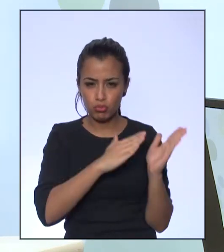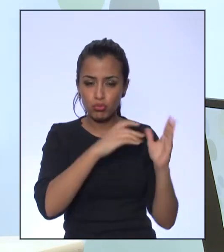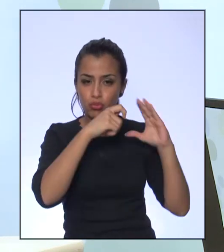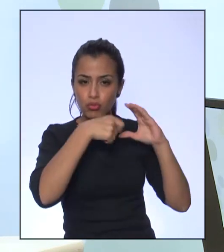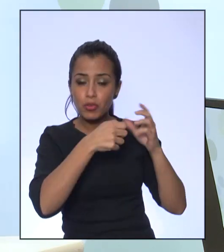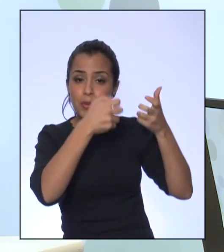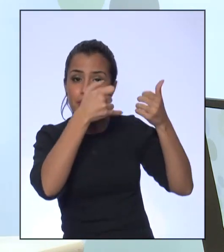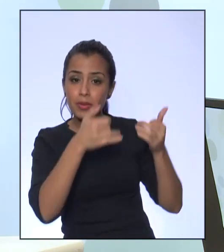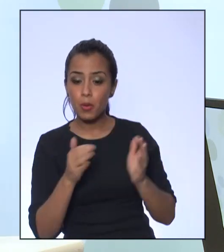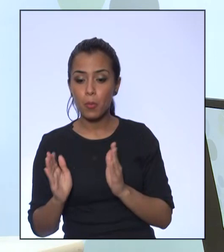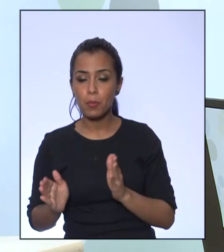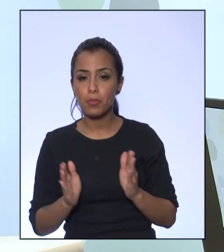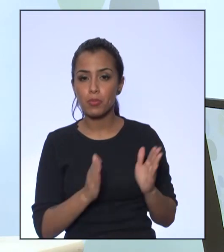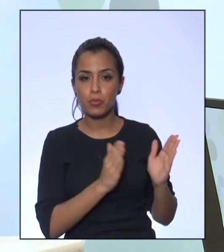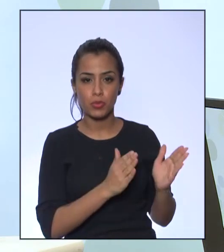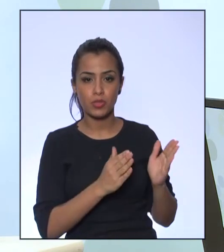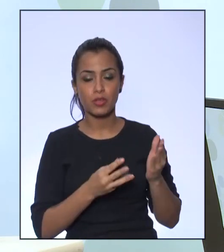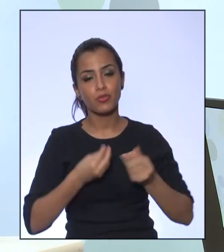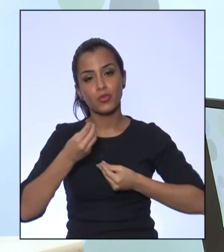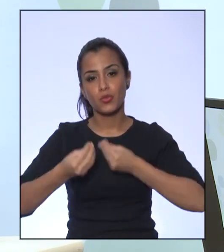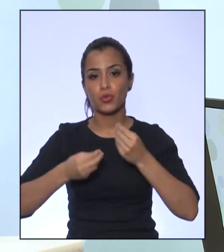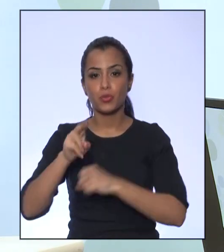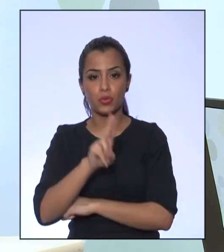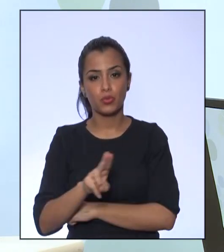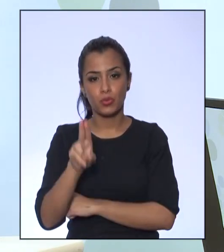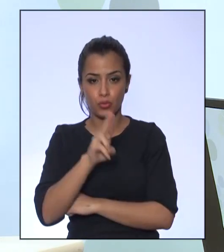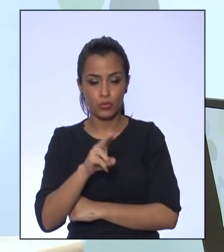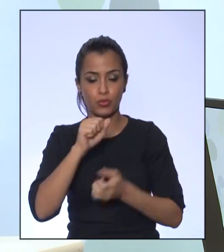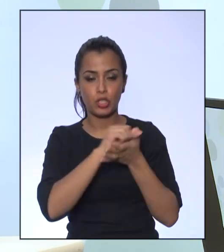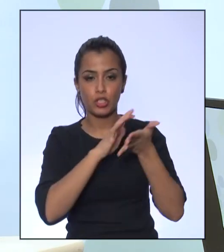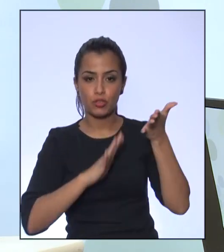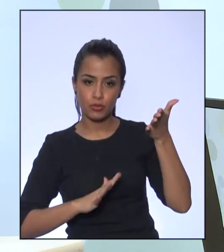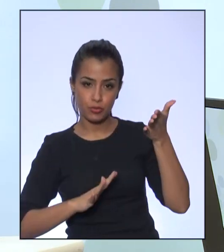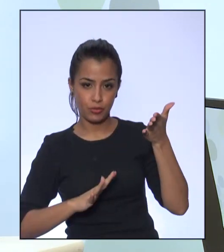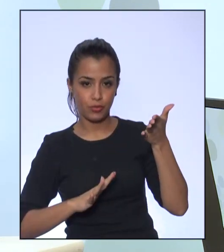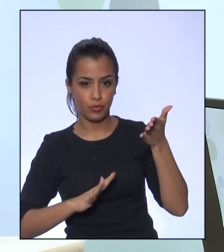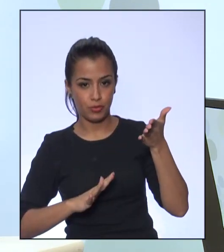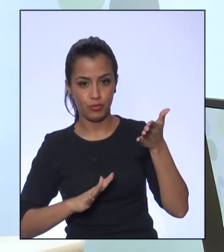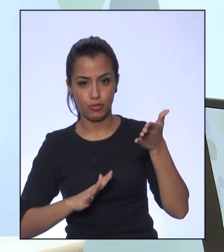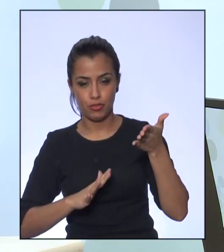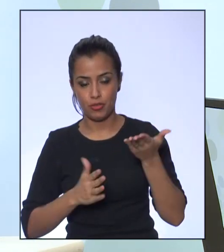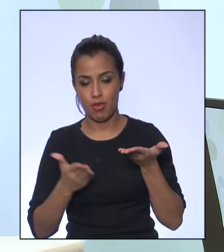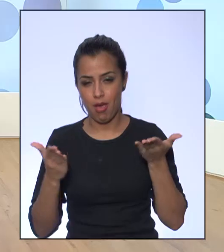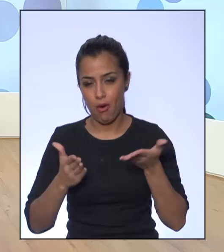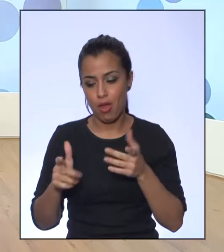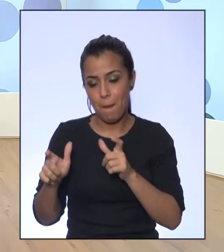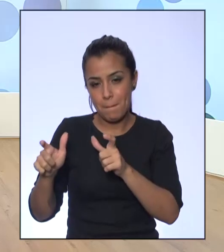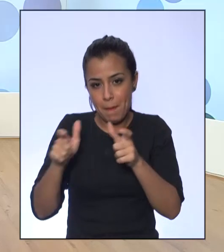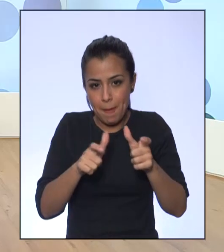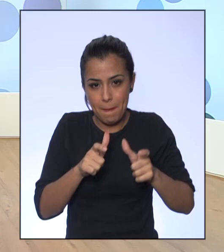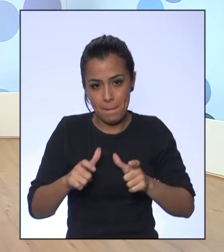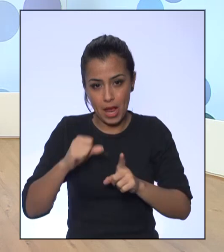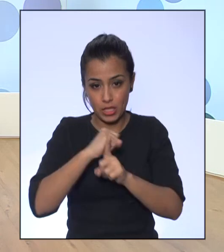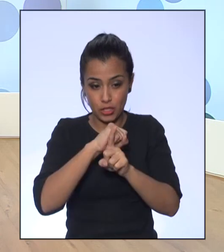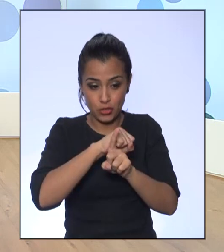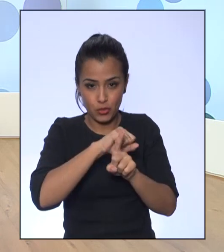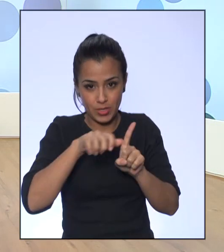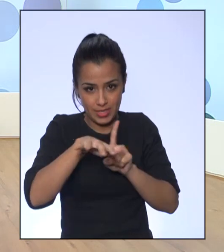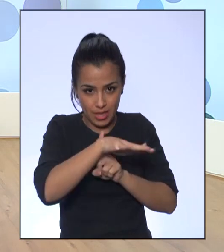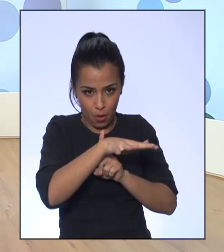qual é o processo aí que ela utiliza para realizar as atividades desse mapeamento social, né?